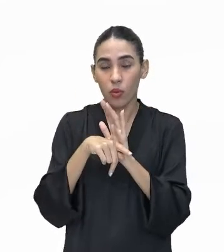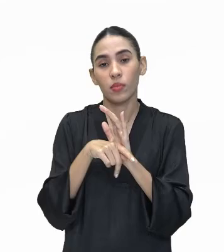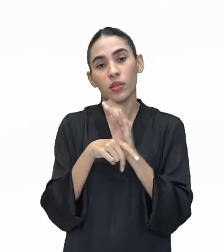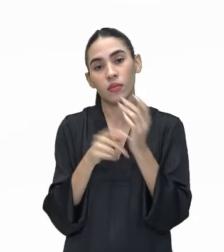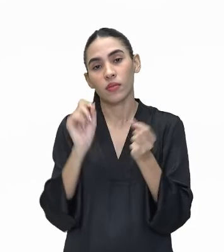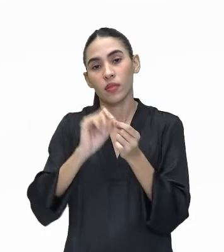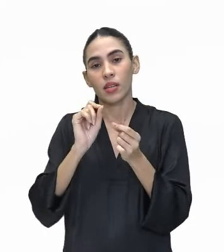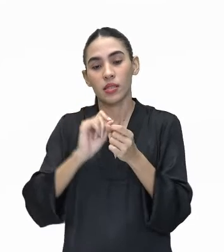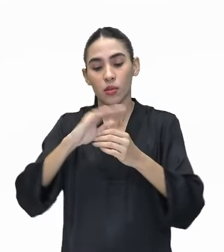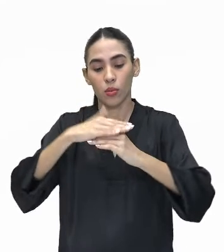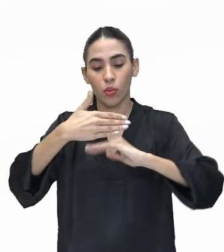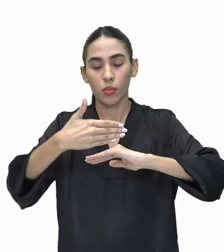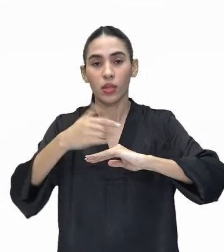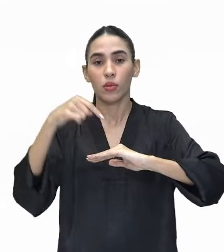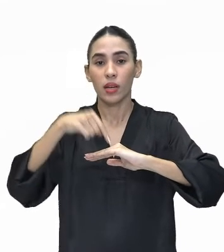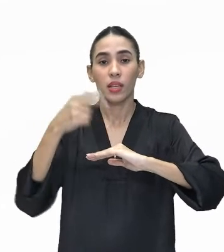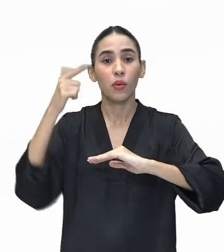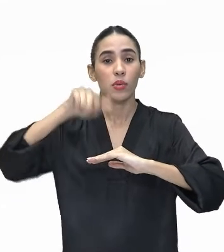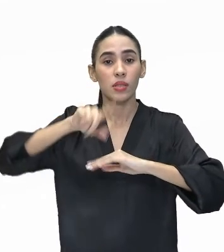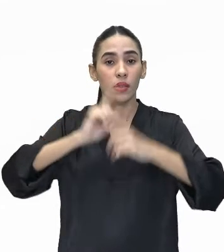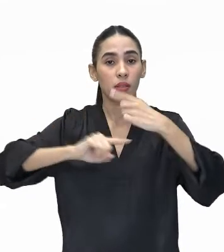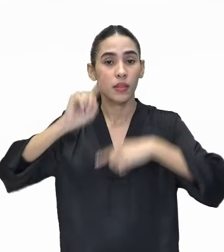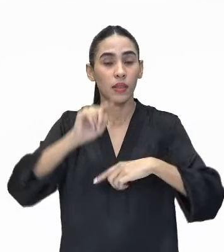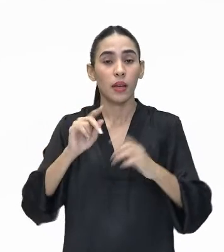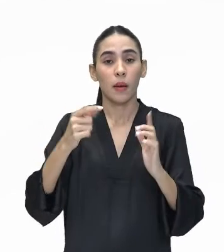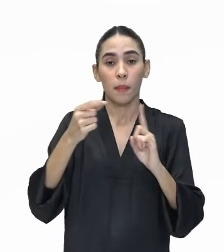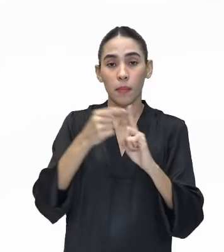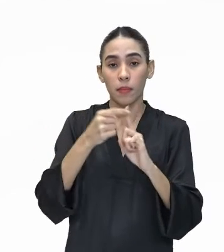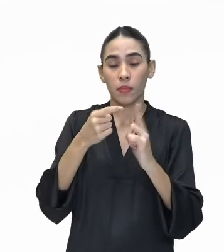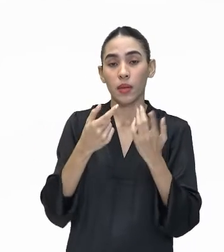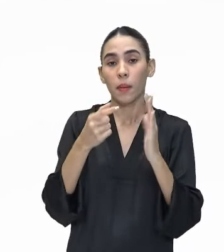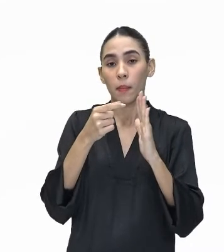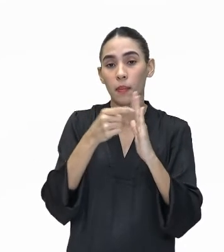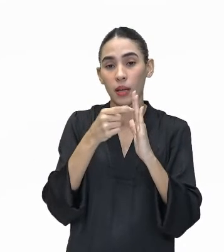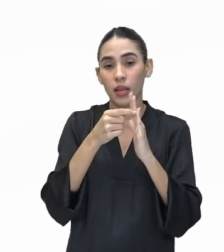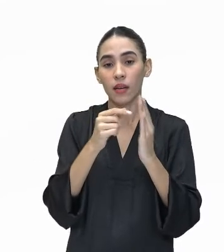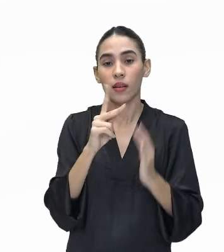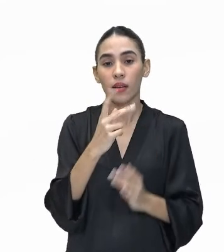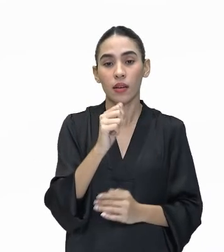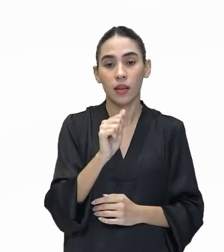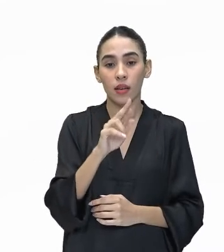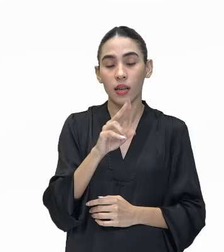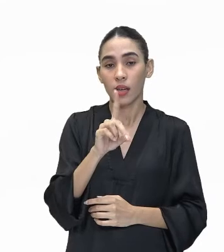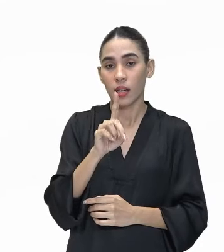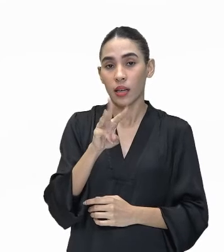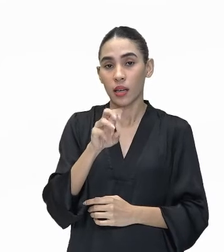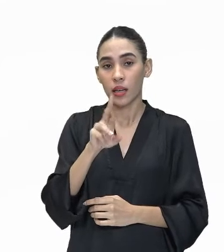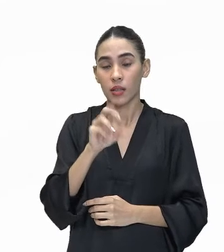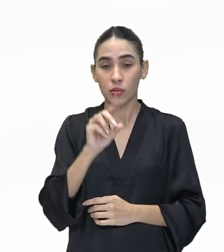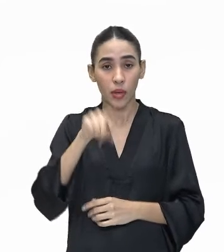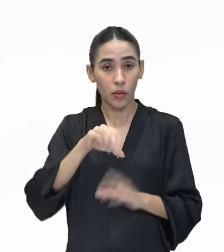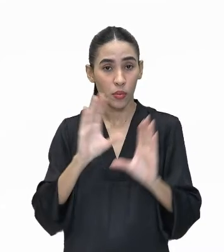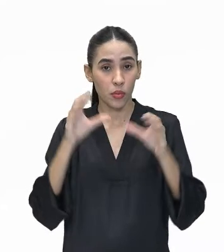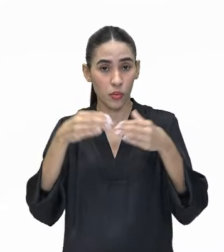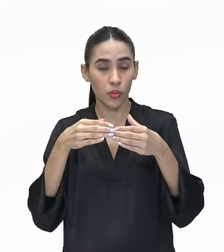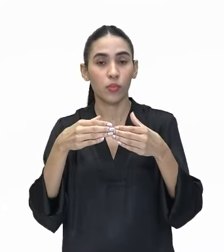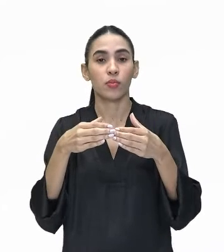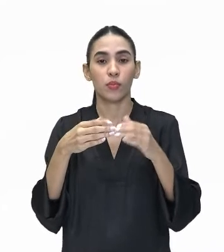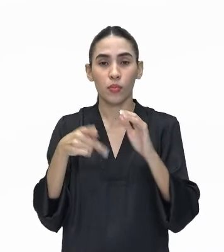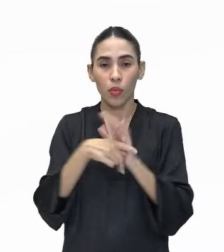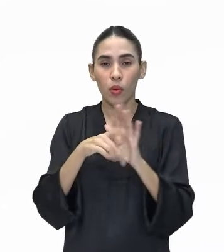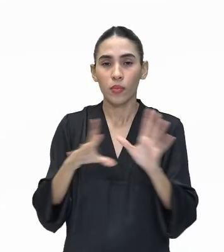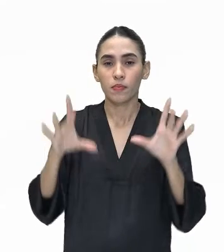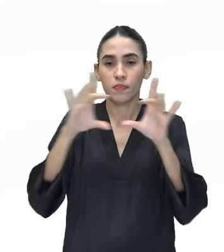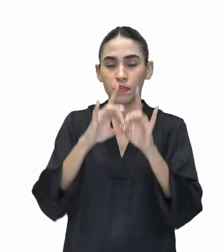o computador funcionar. A palavra hardware pode se referir também como um conjunto de equipamentos